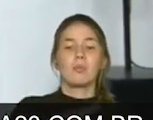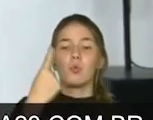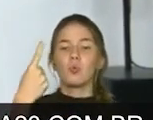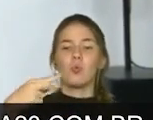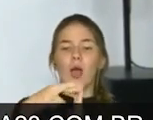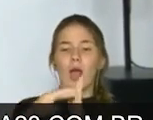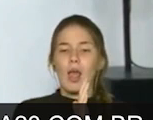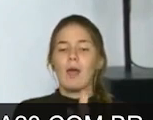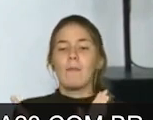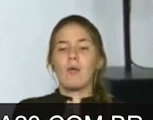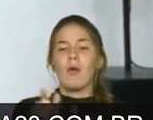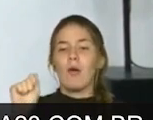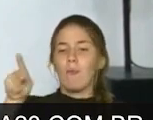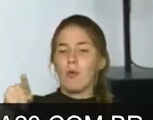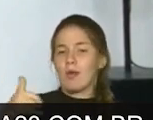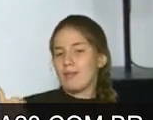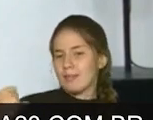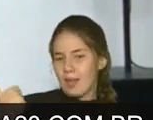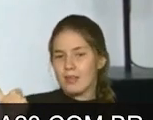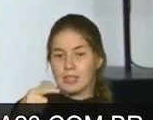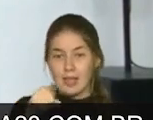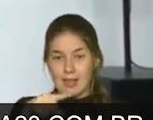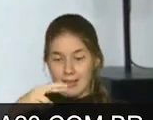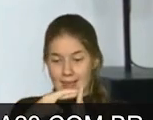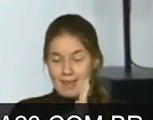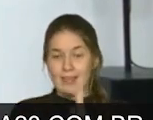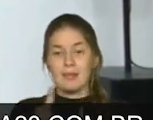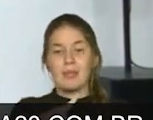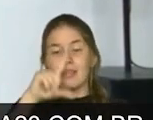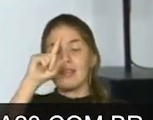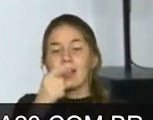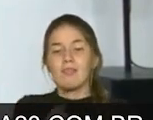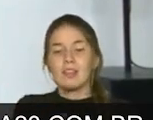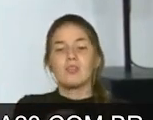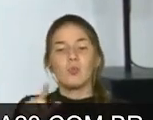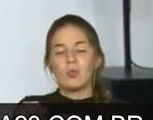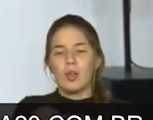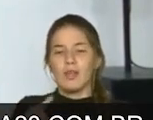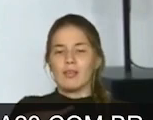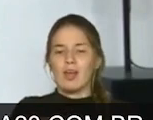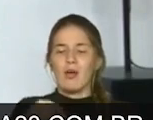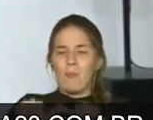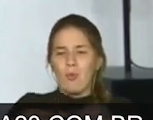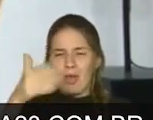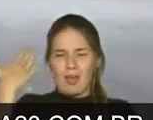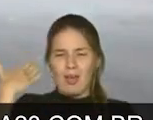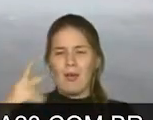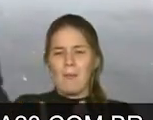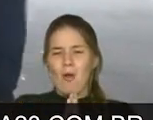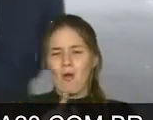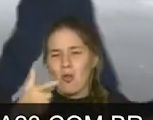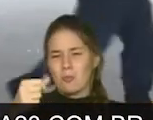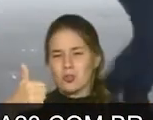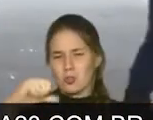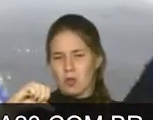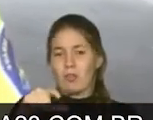de transição para aposentadoria por idade, além da regra definitiva que veio com a reforma em 2019. A regra